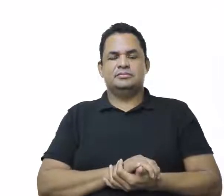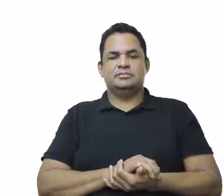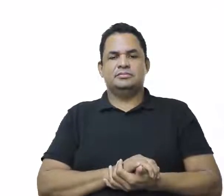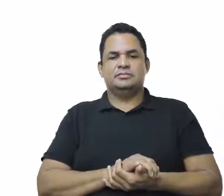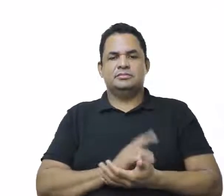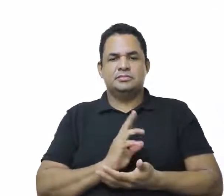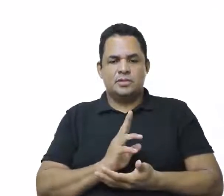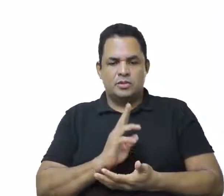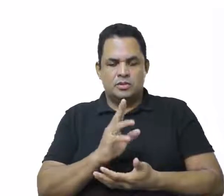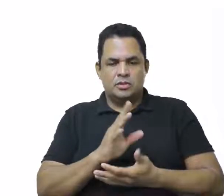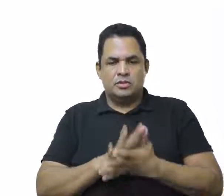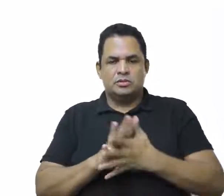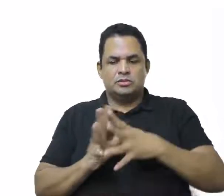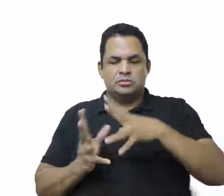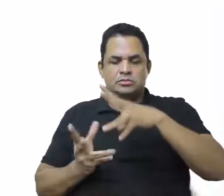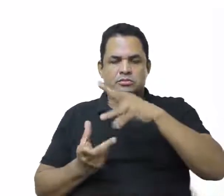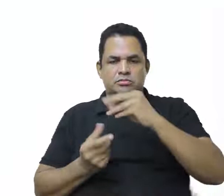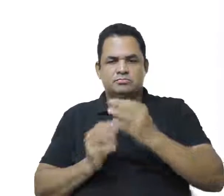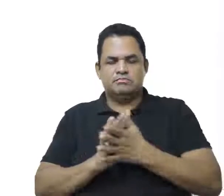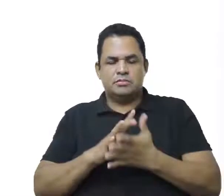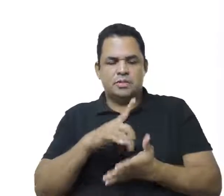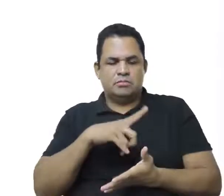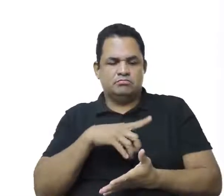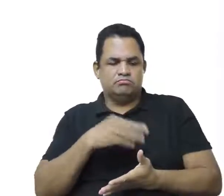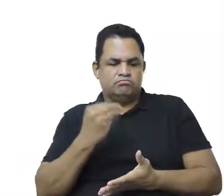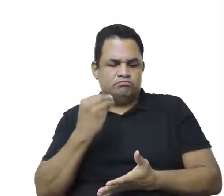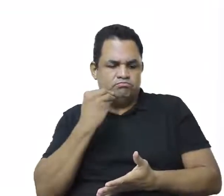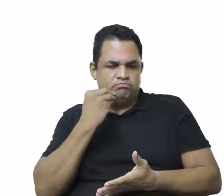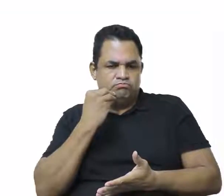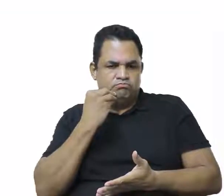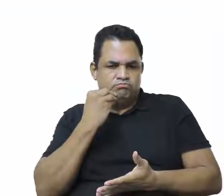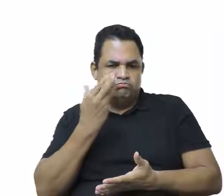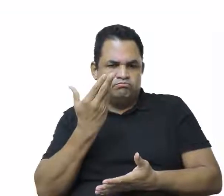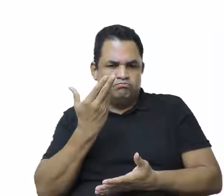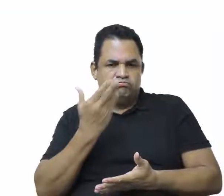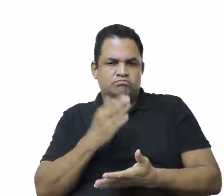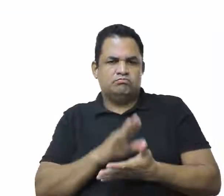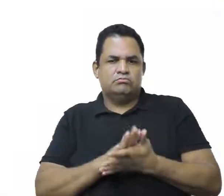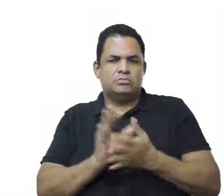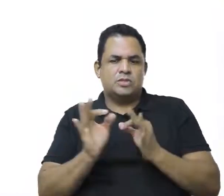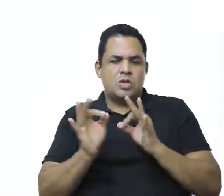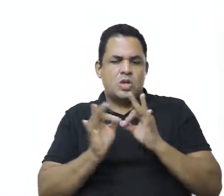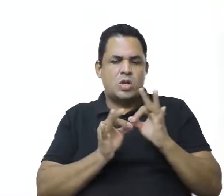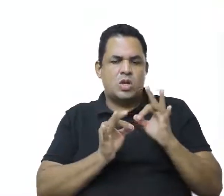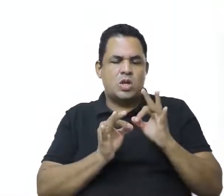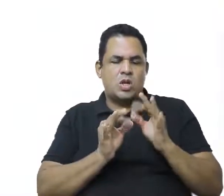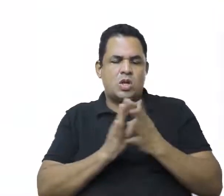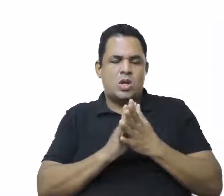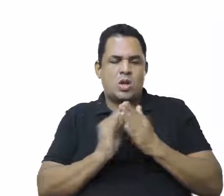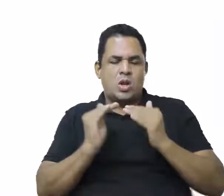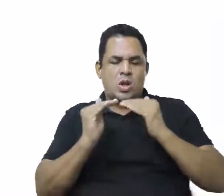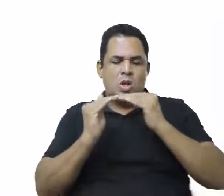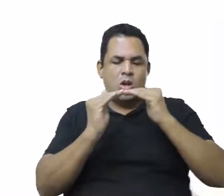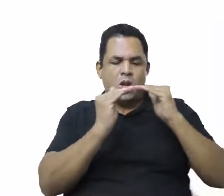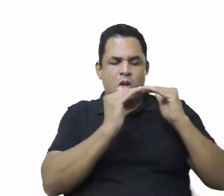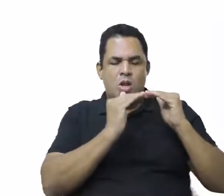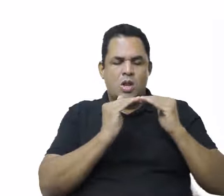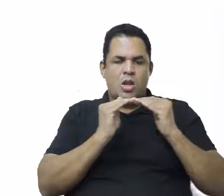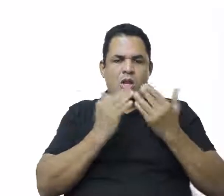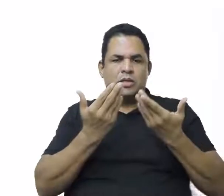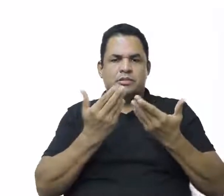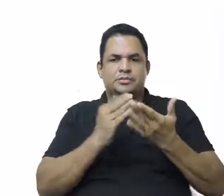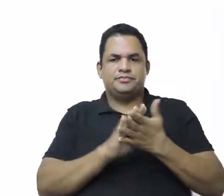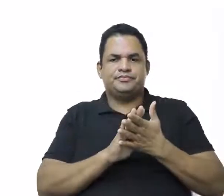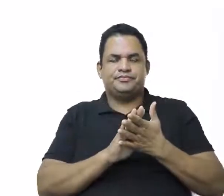de globalização provoca essa tentativa de homogeneização da produção e do consumo em nível global, porém,